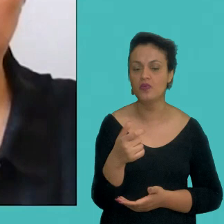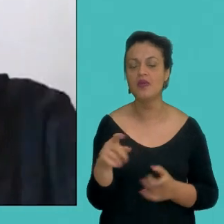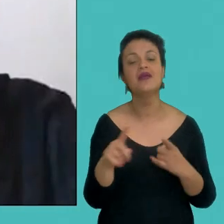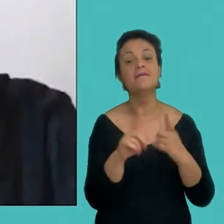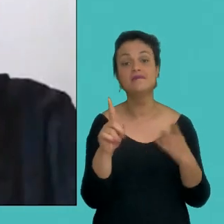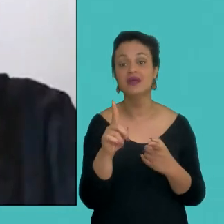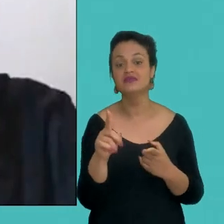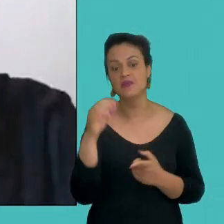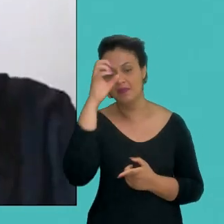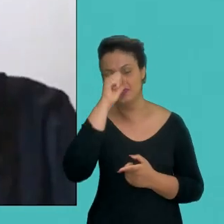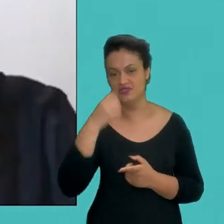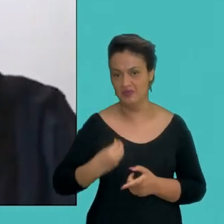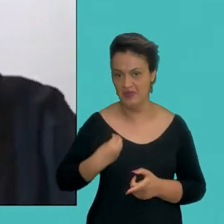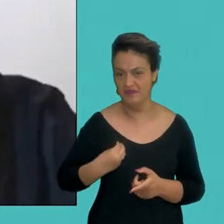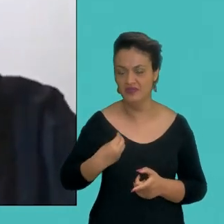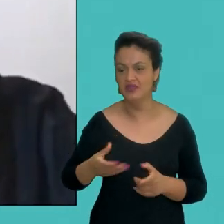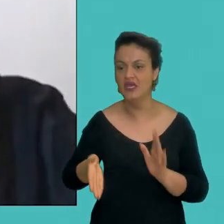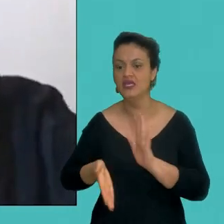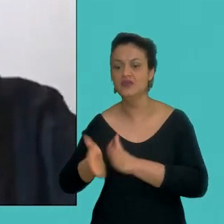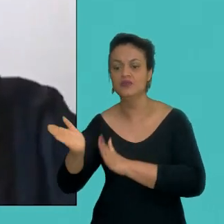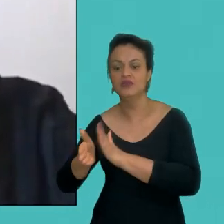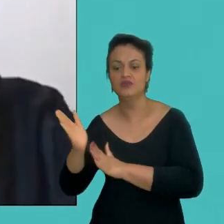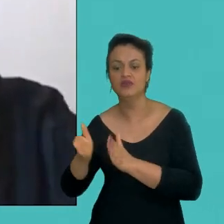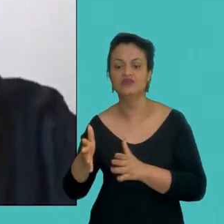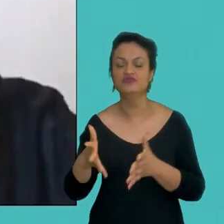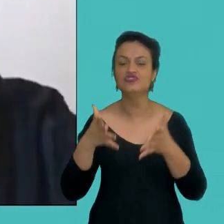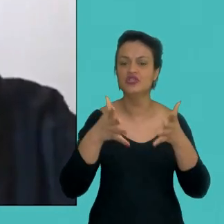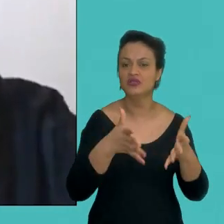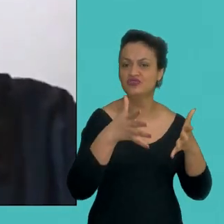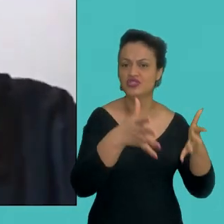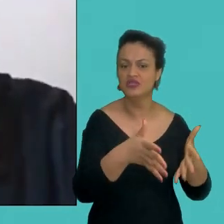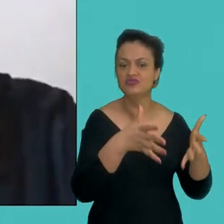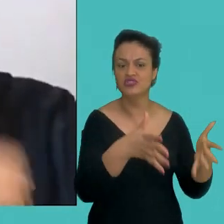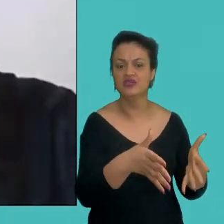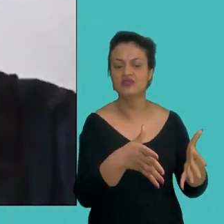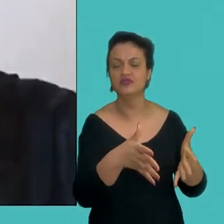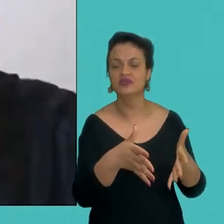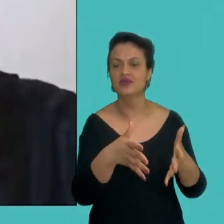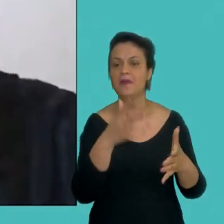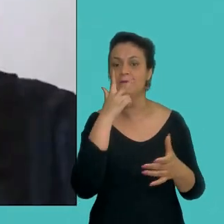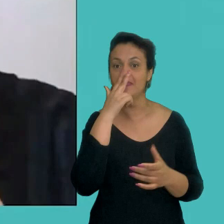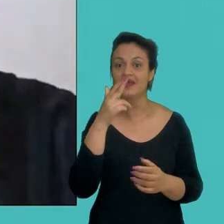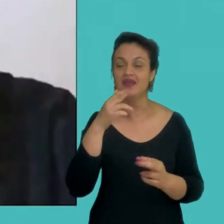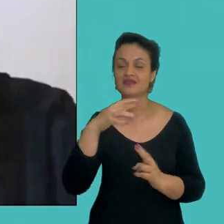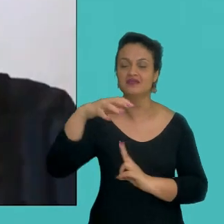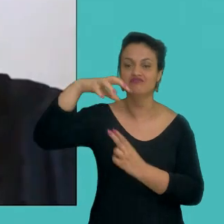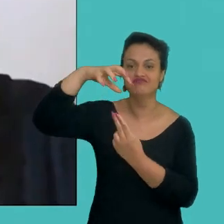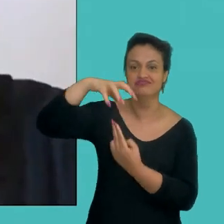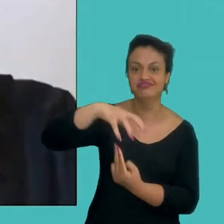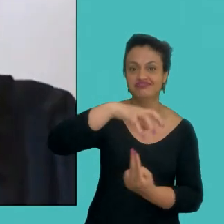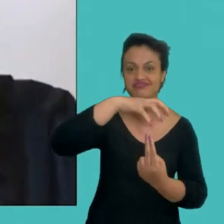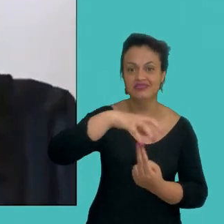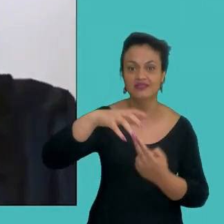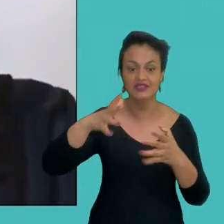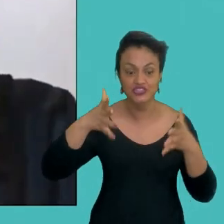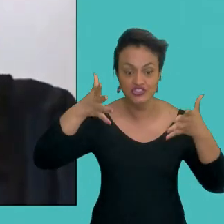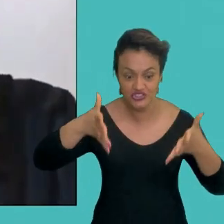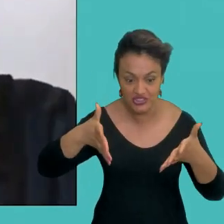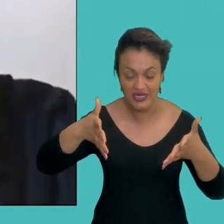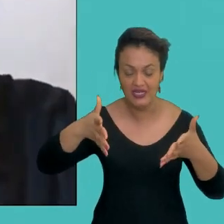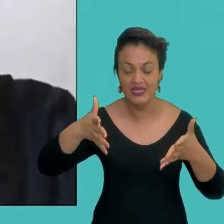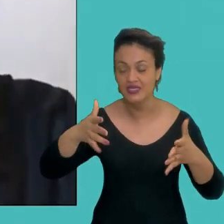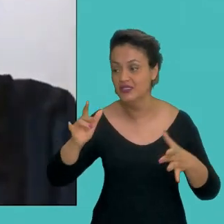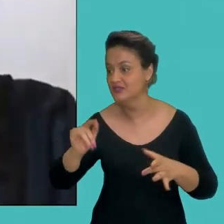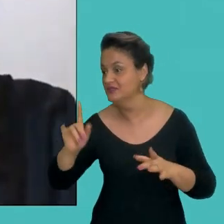naquele país. Eu aprendi, na minha vida de enviado especial, desembarcando literalmente, às vezes, de paraquedas aqui e ali para cobrir